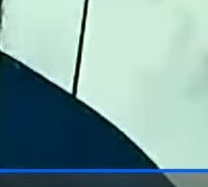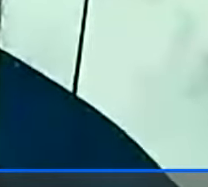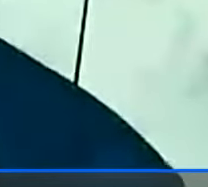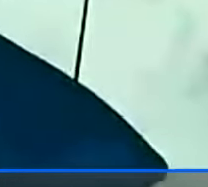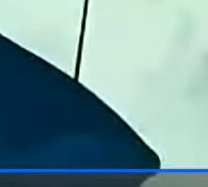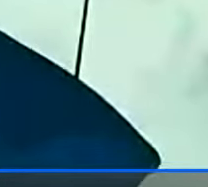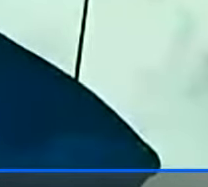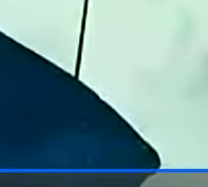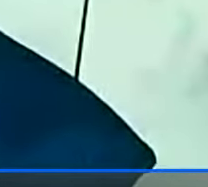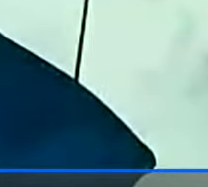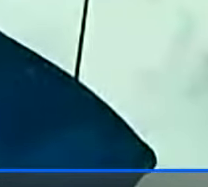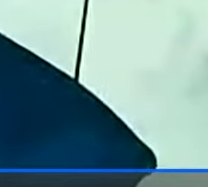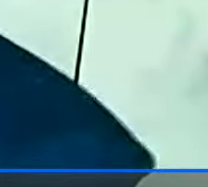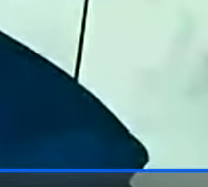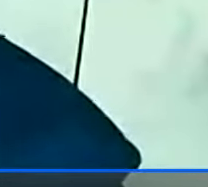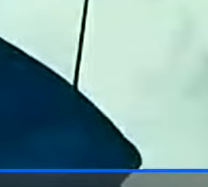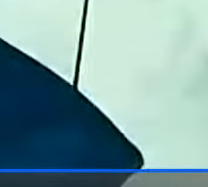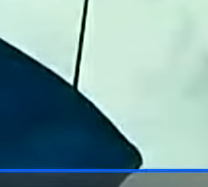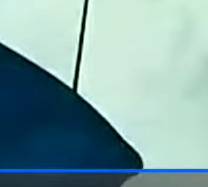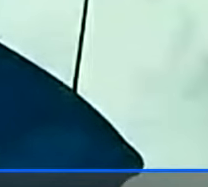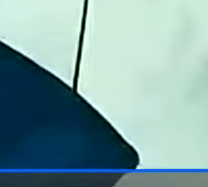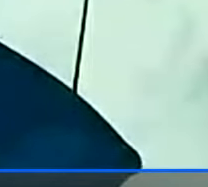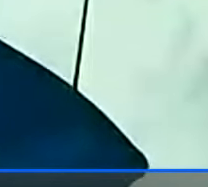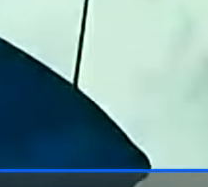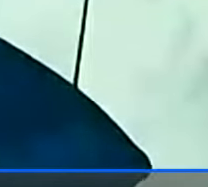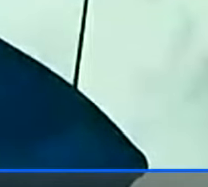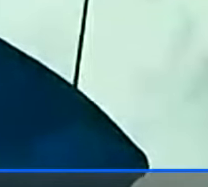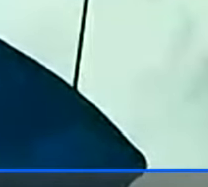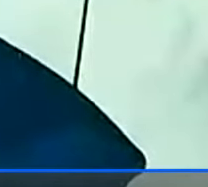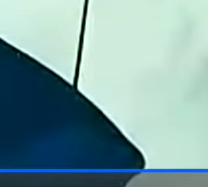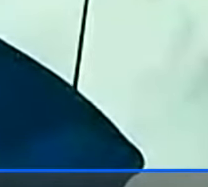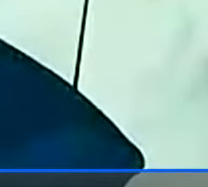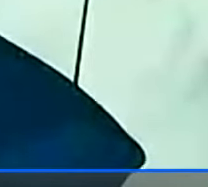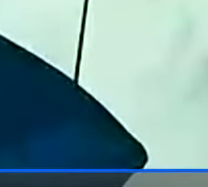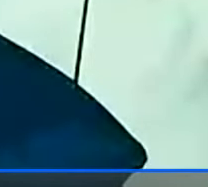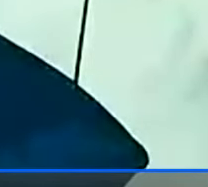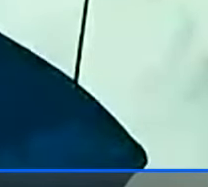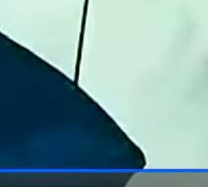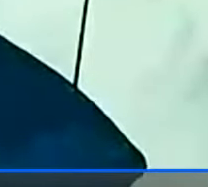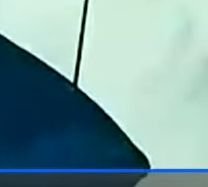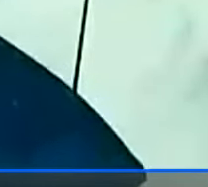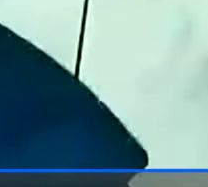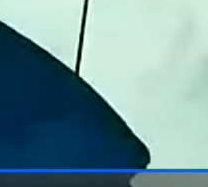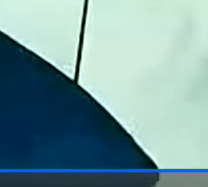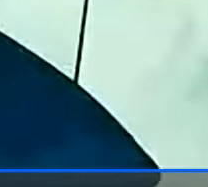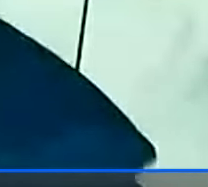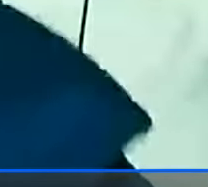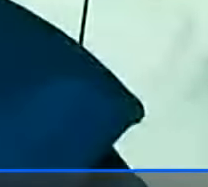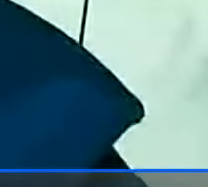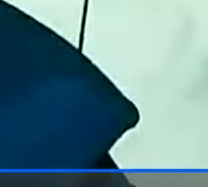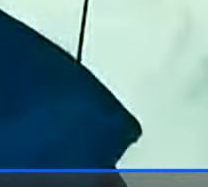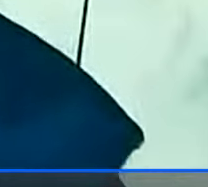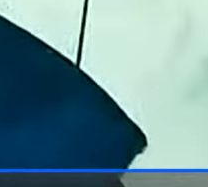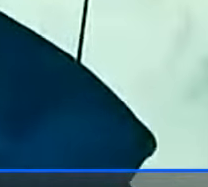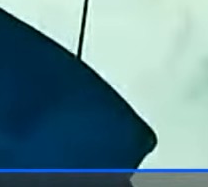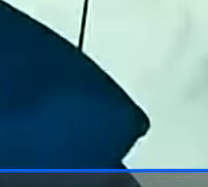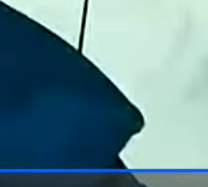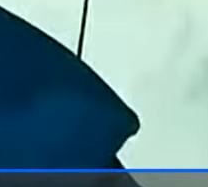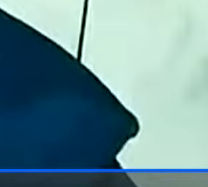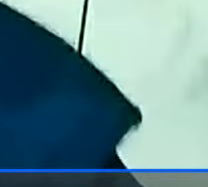trabalho. Então, nós estamos com essa necessidade nessa região. Então, eu acho que é interessante fazer este